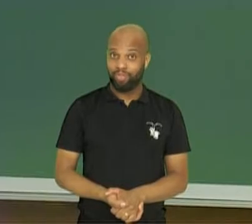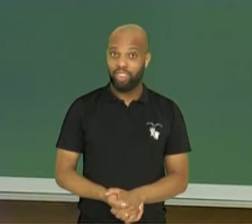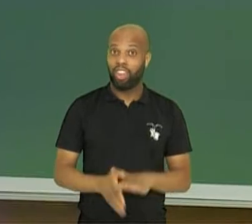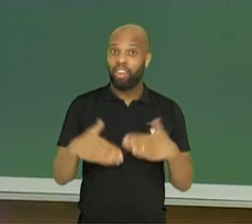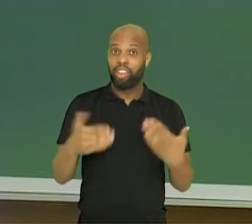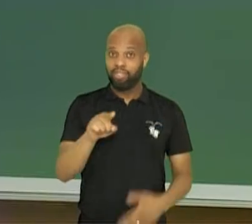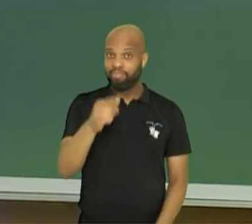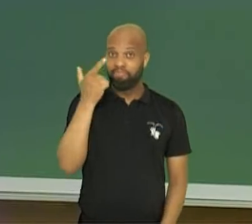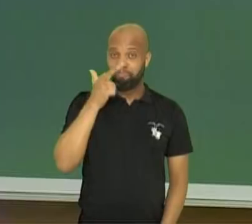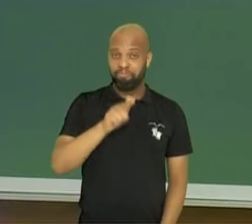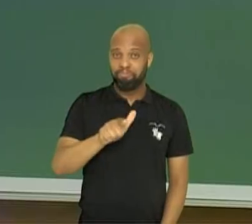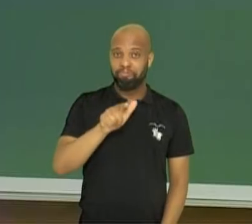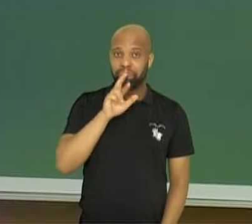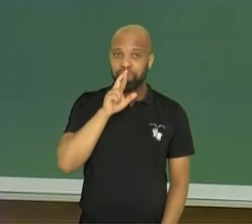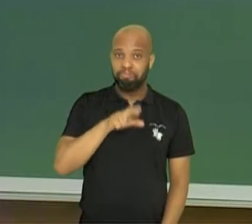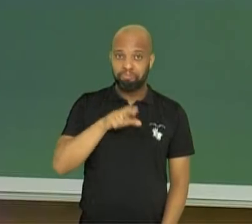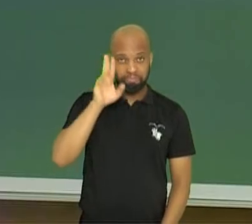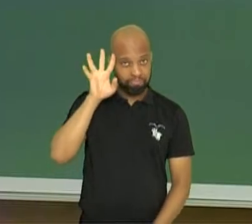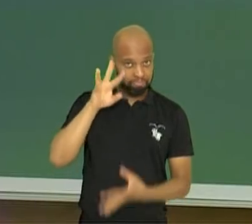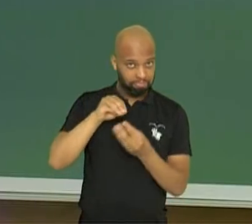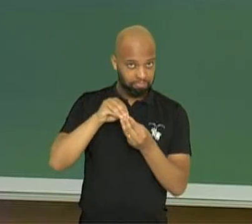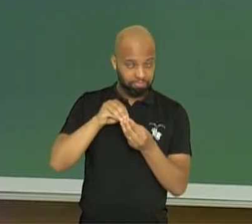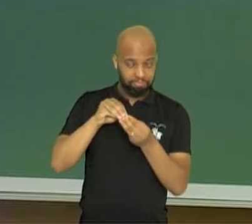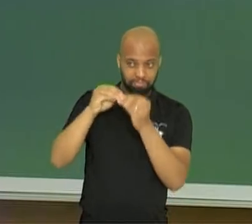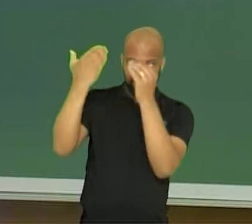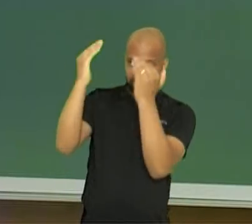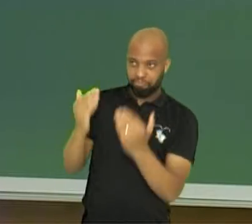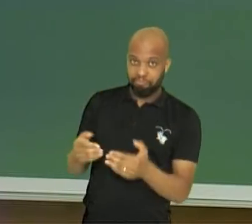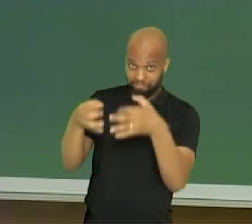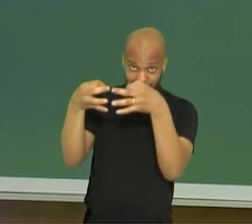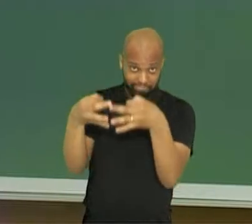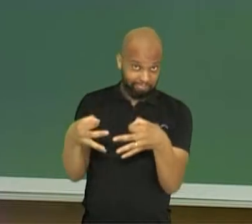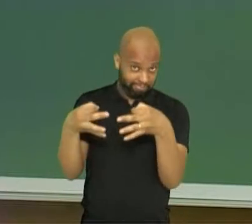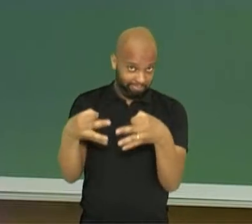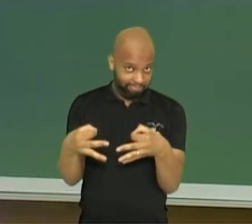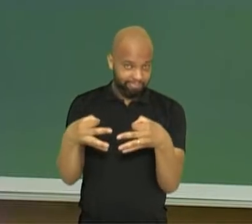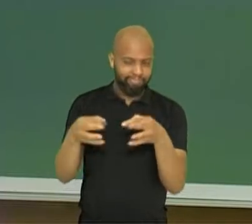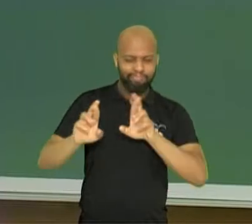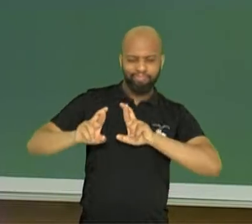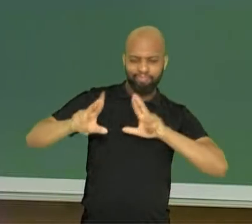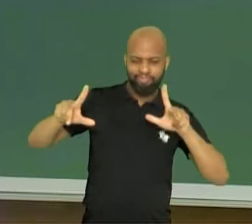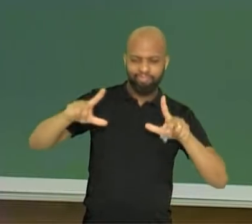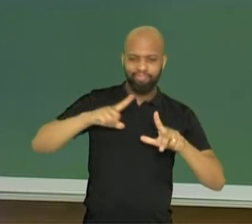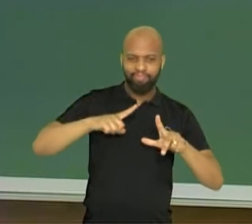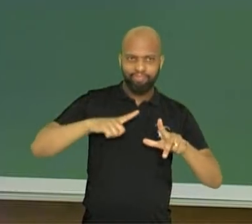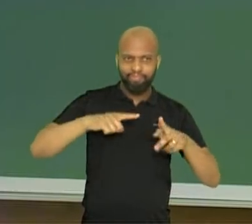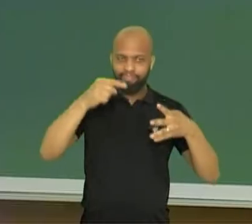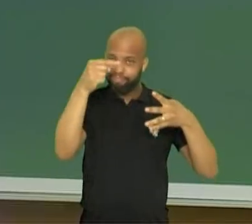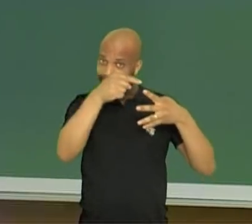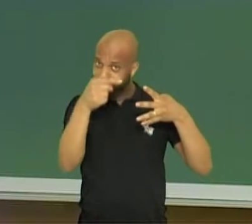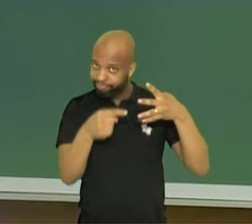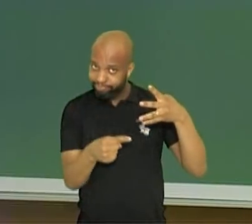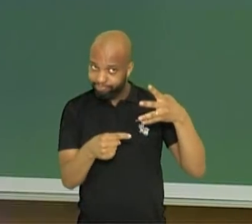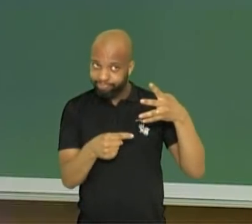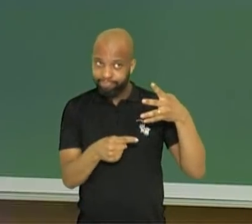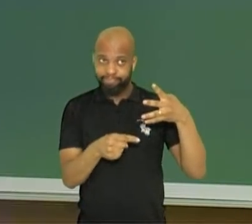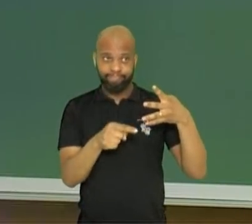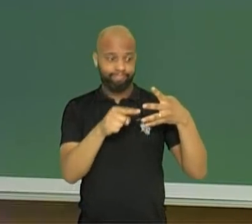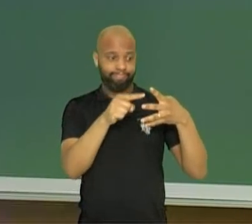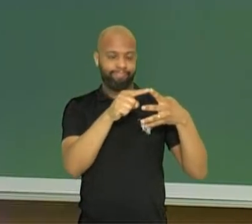E aí, gente, conseguiu chegar a uma conclusão? Conseguiu analisar bem ali a diferença entre uma e outra? É a